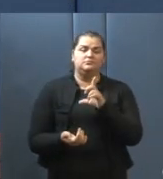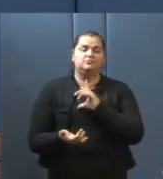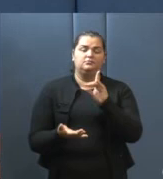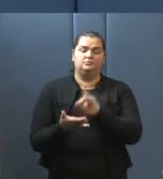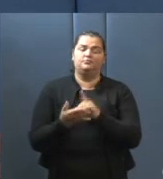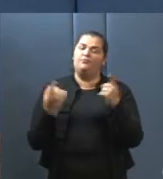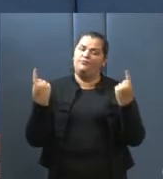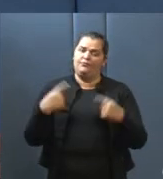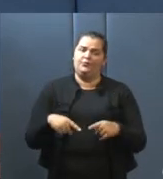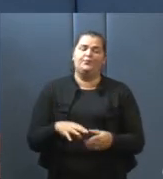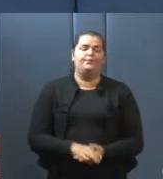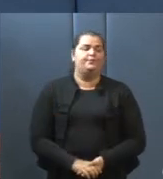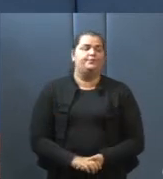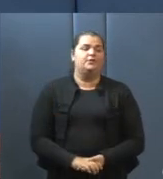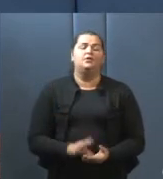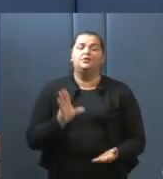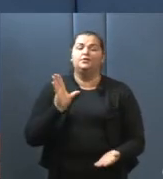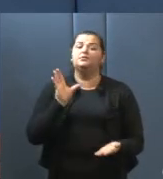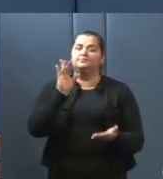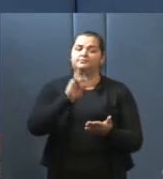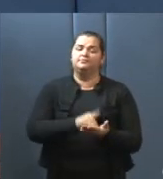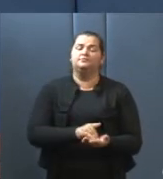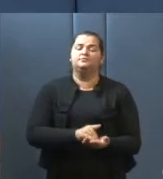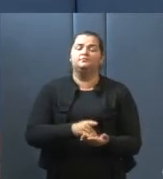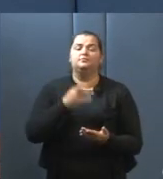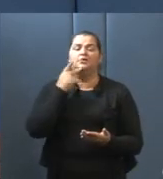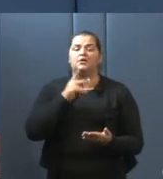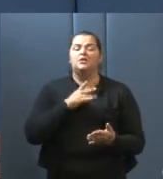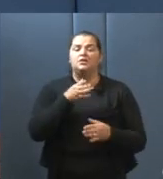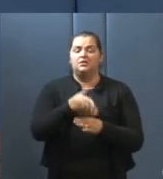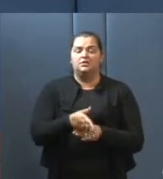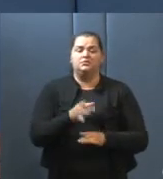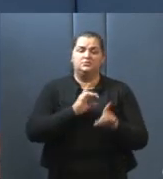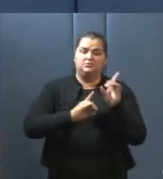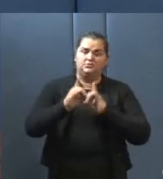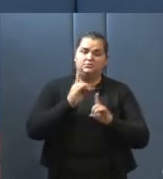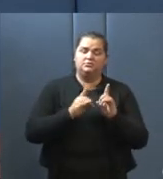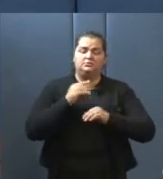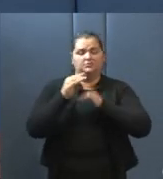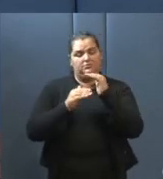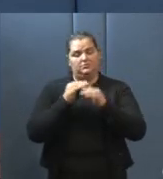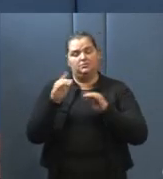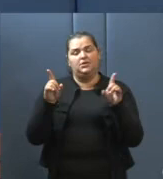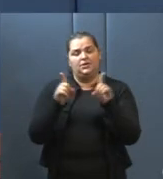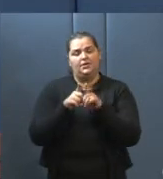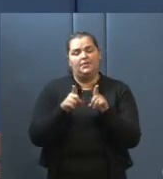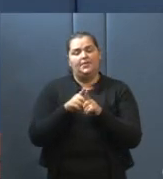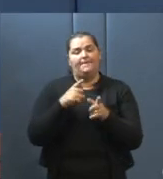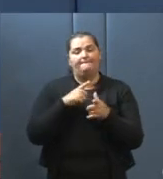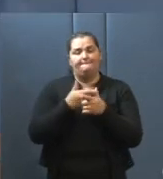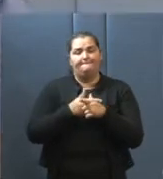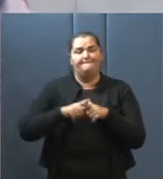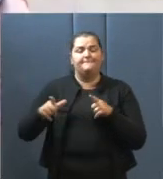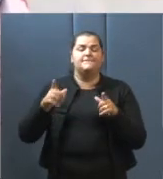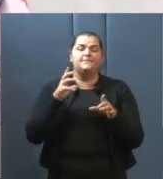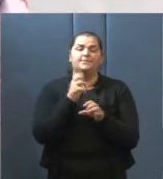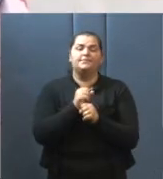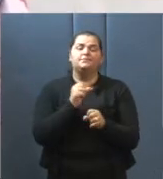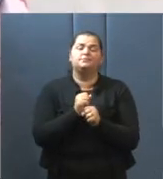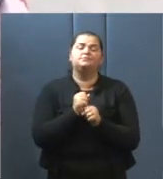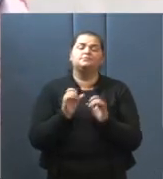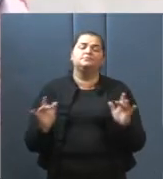um desafio trazê-los efetivamente para dentro da dinâmica de funcionamento, inclusive com compartilhamento de dados na